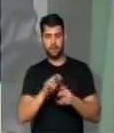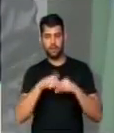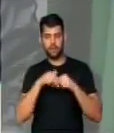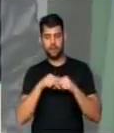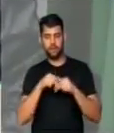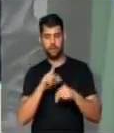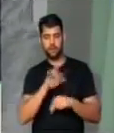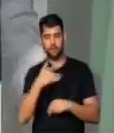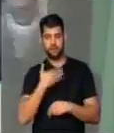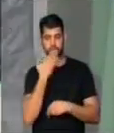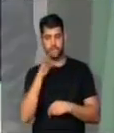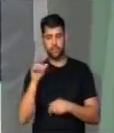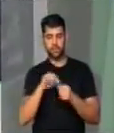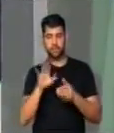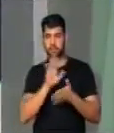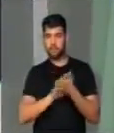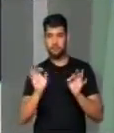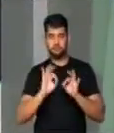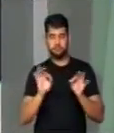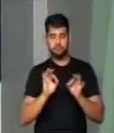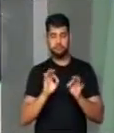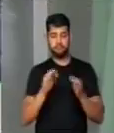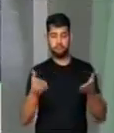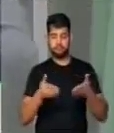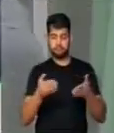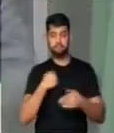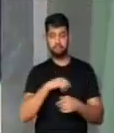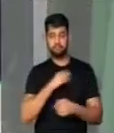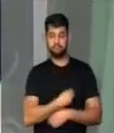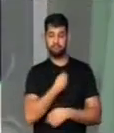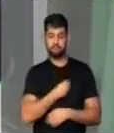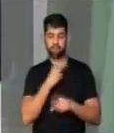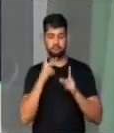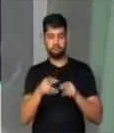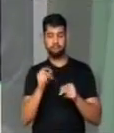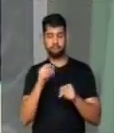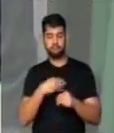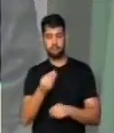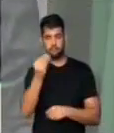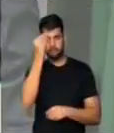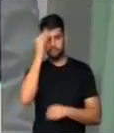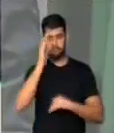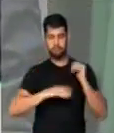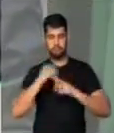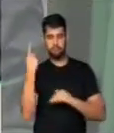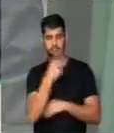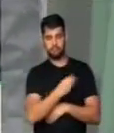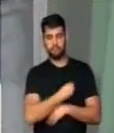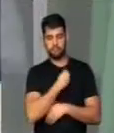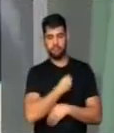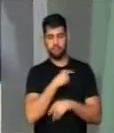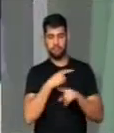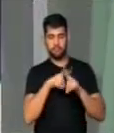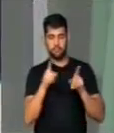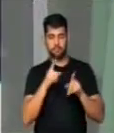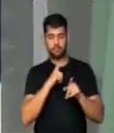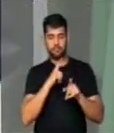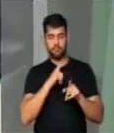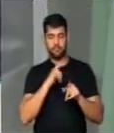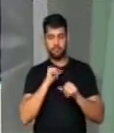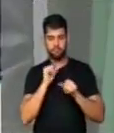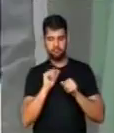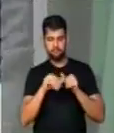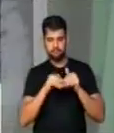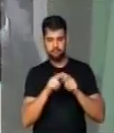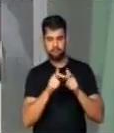que foi prometido e que não foi cumprido, e que hoje nós estamos vivendo a situação por culpa da incompetência de vocês. Mas nós estamos reunificando